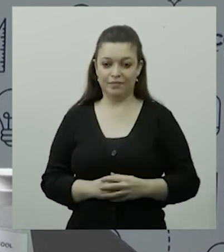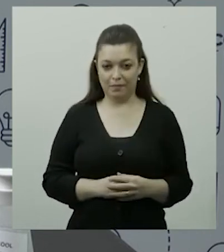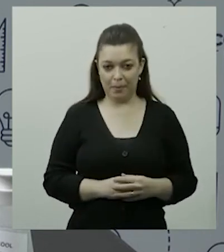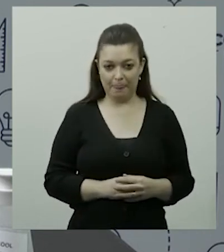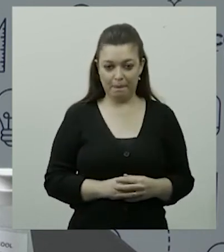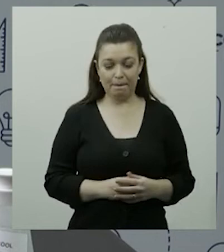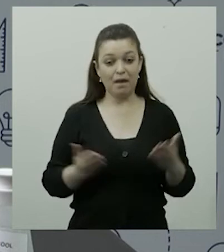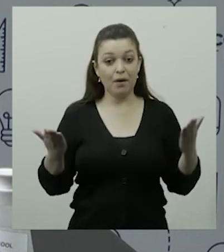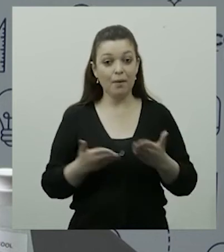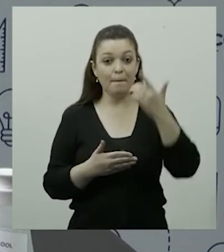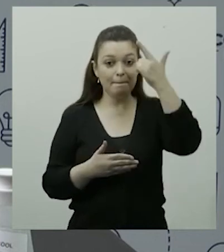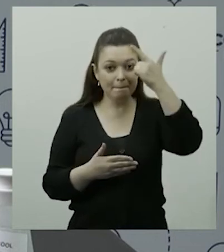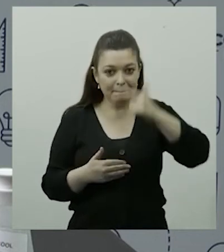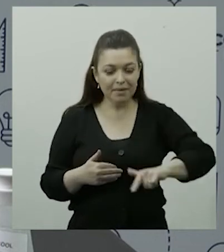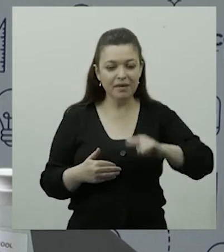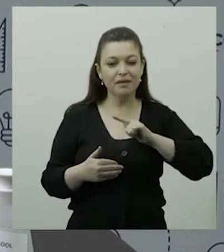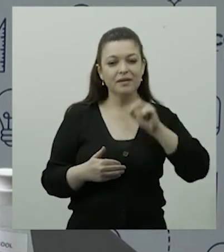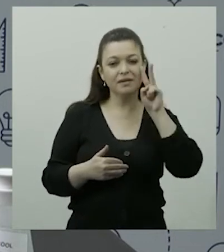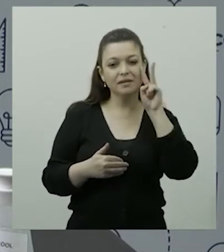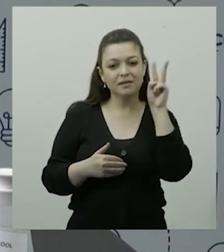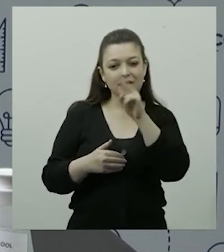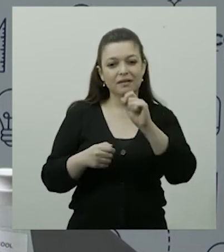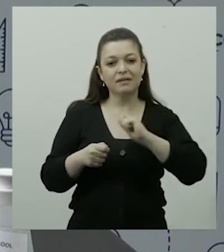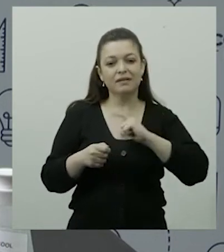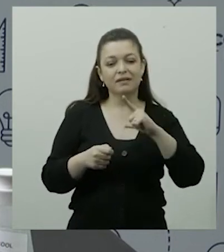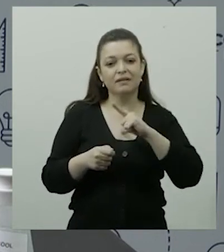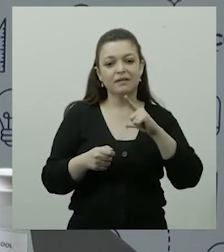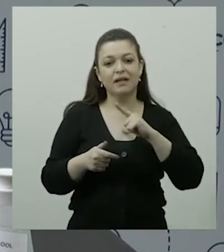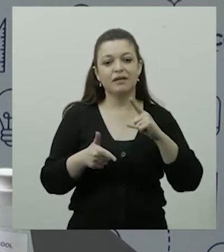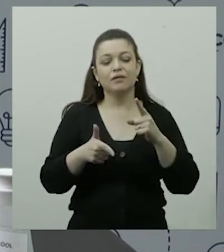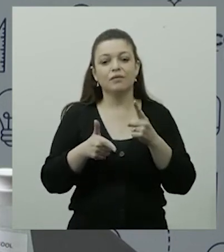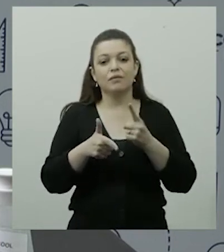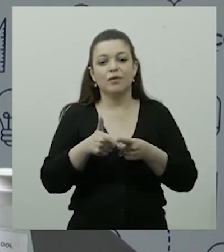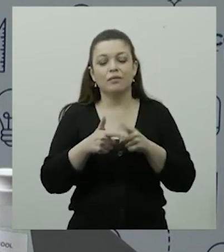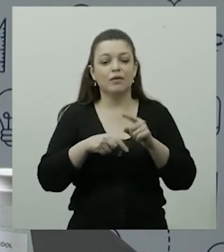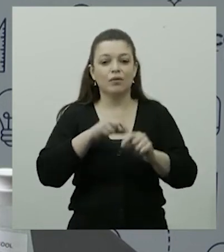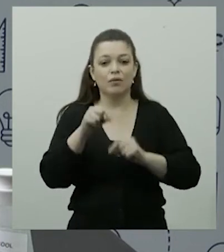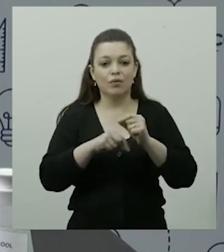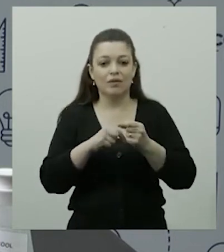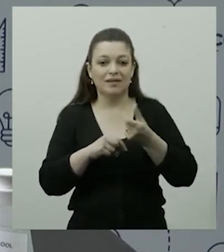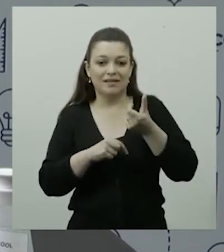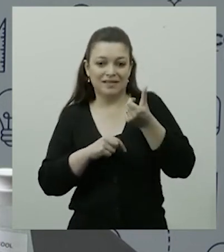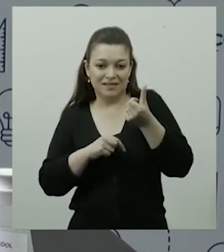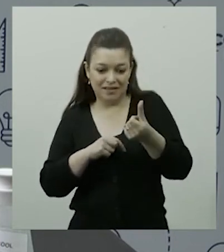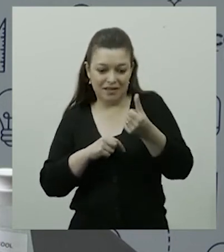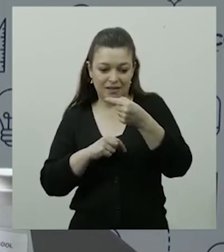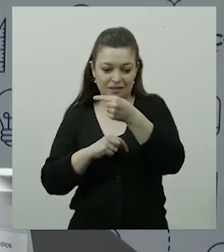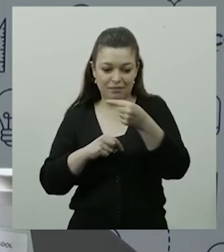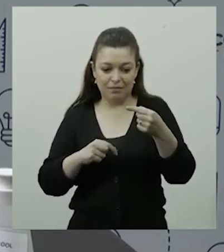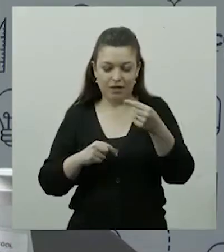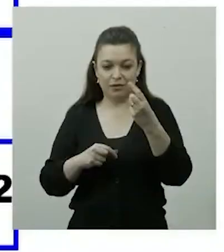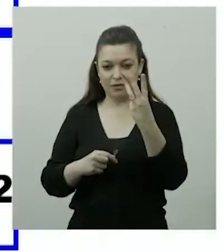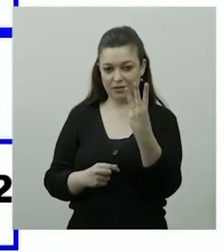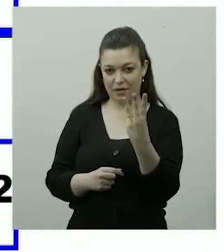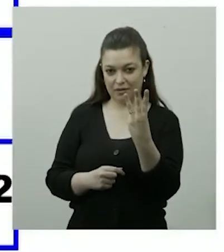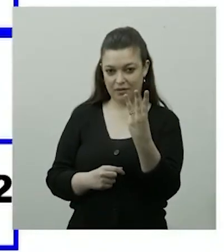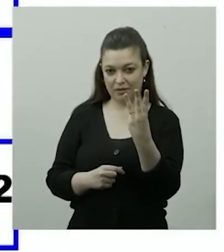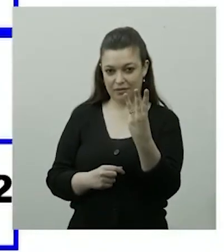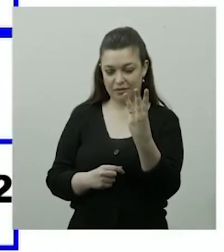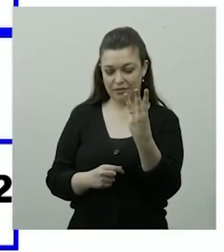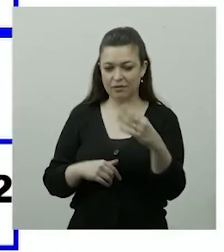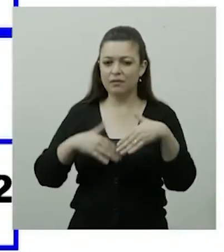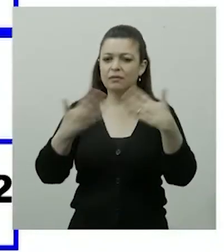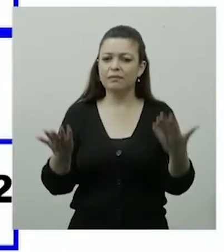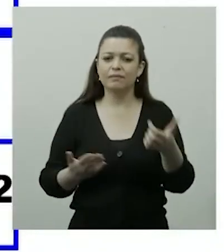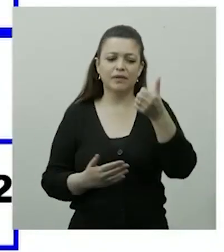temos mais um probleminha lá para resolver, que agora é o 6 menos 3. Quanto